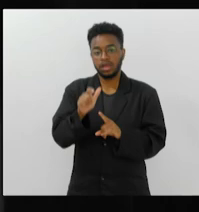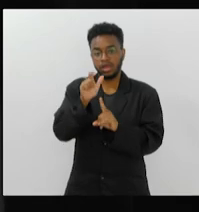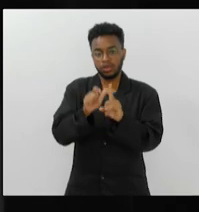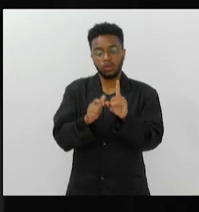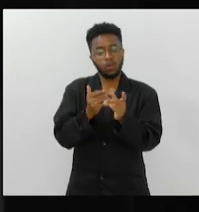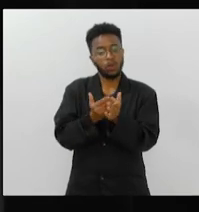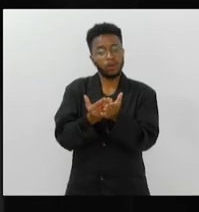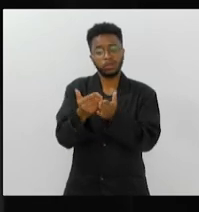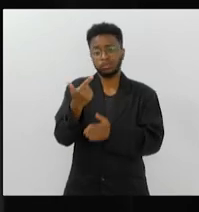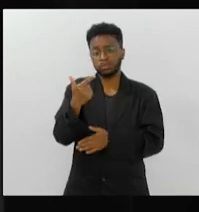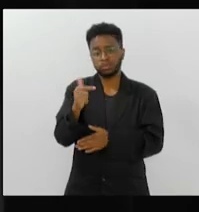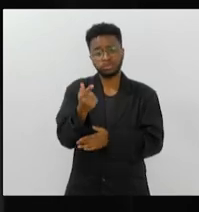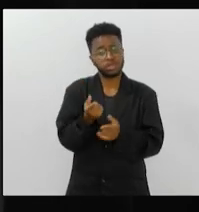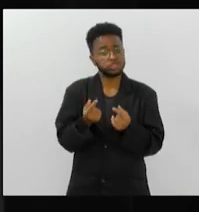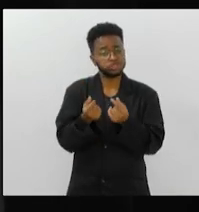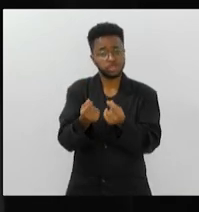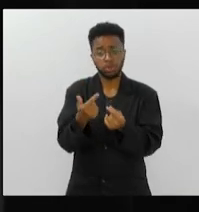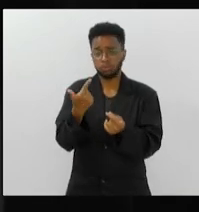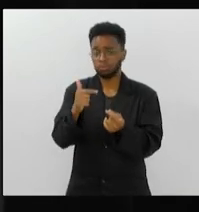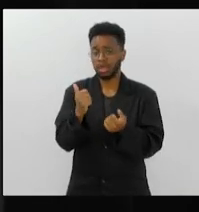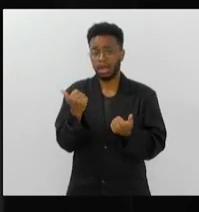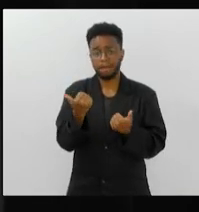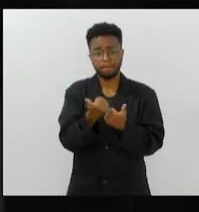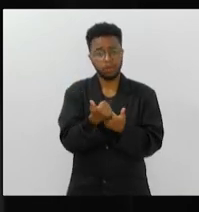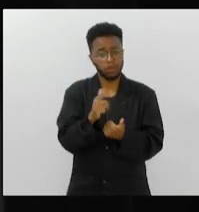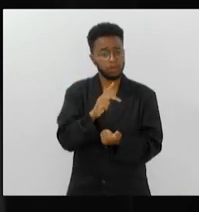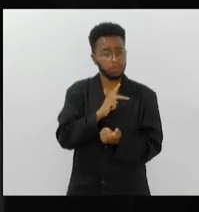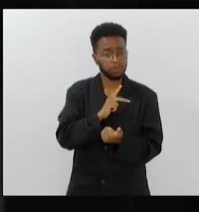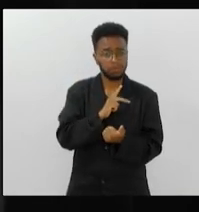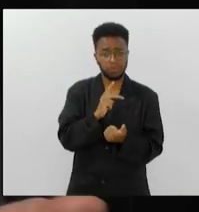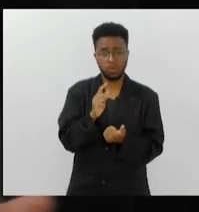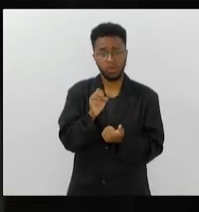sem recursos, sem apoio privado ou apoio